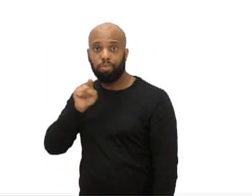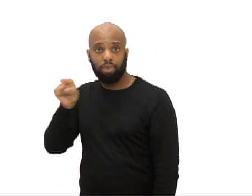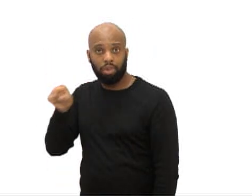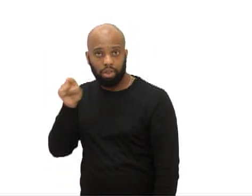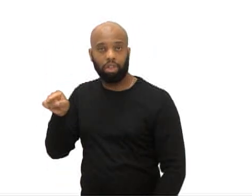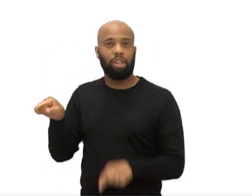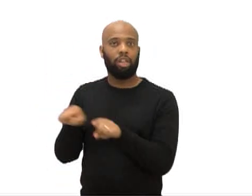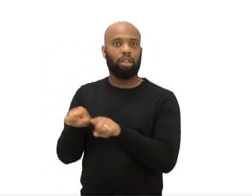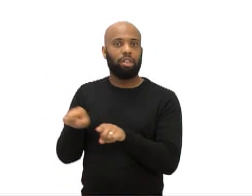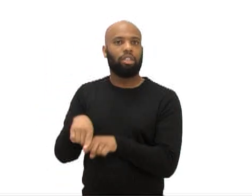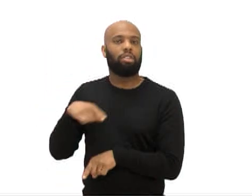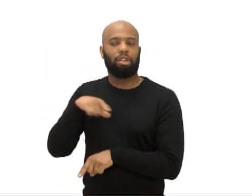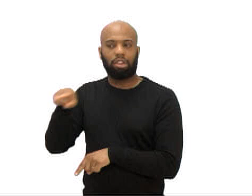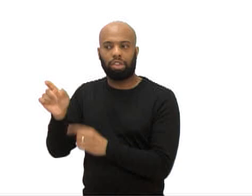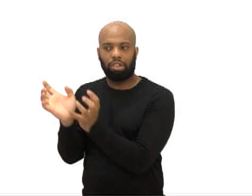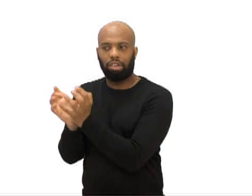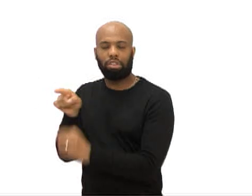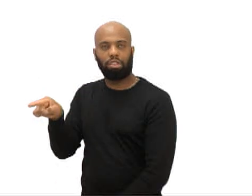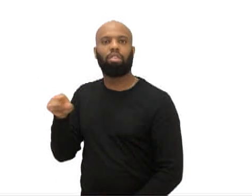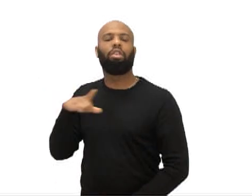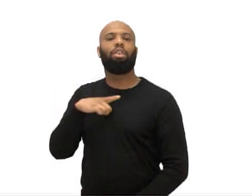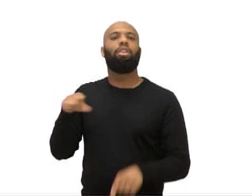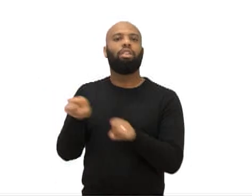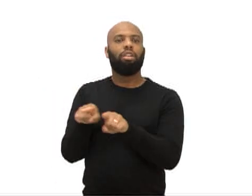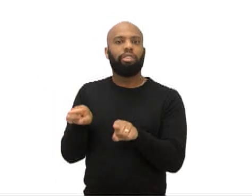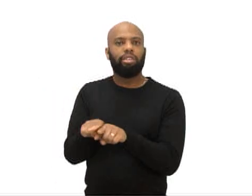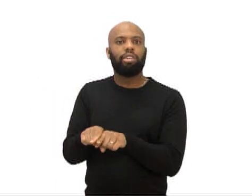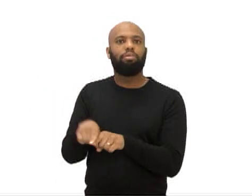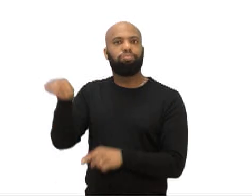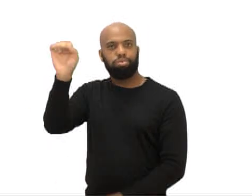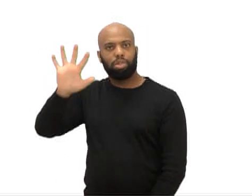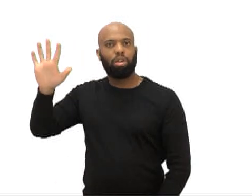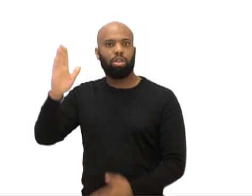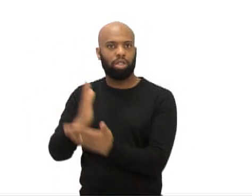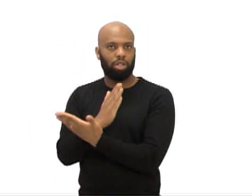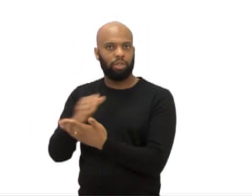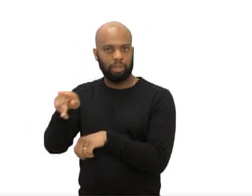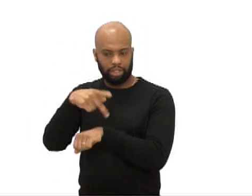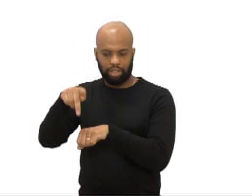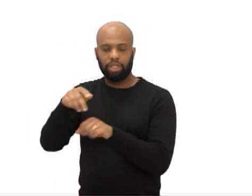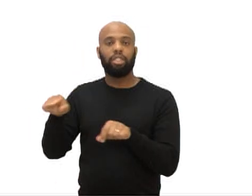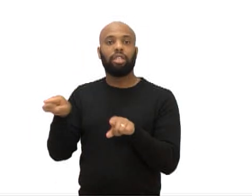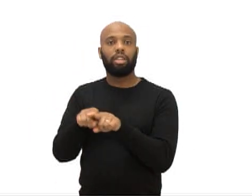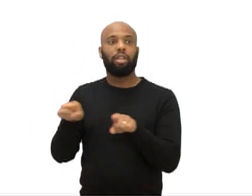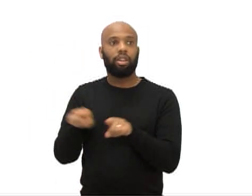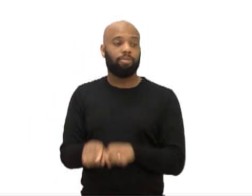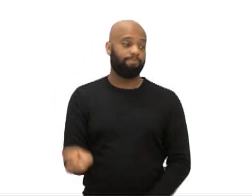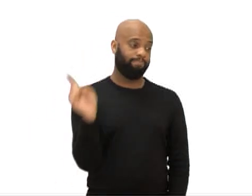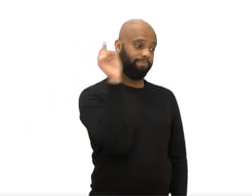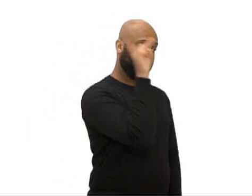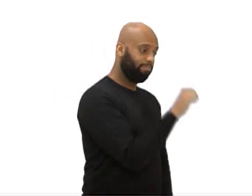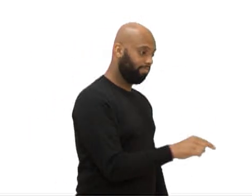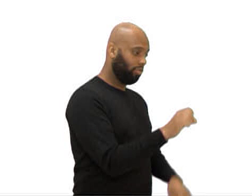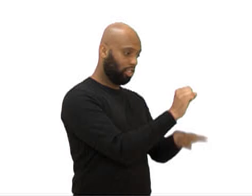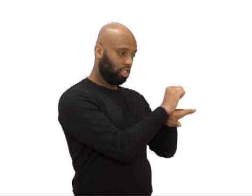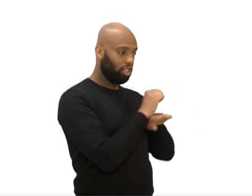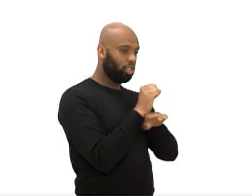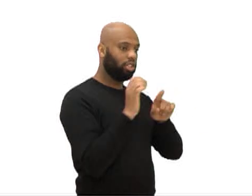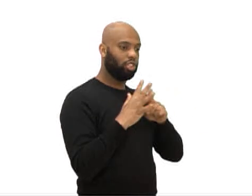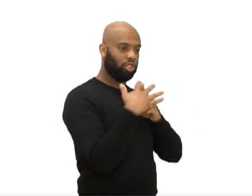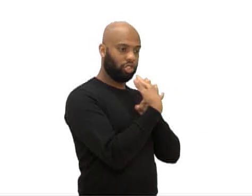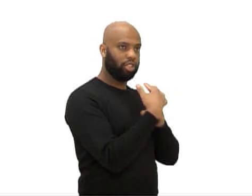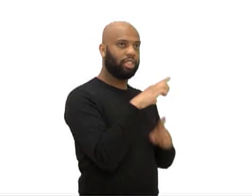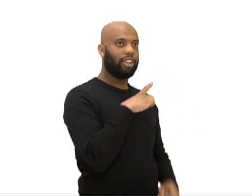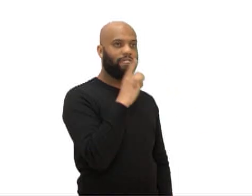Unidos, nós vamos ter parte ali da Europa. Aí nós vamos ter um mundo socialista, que é a parte